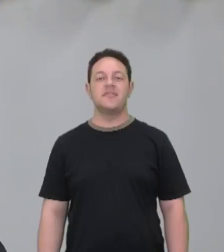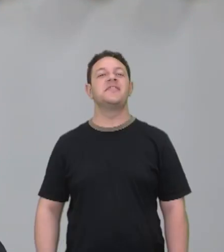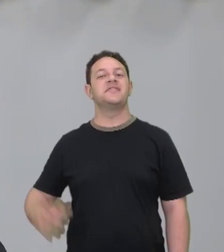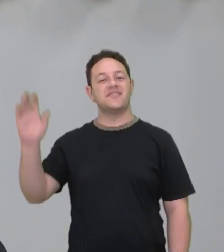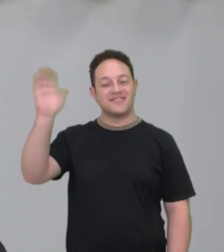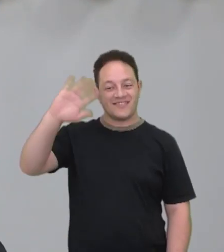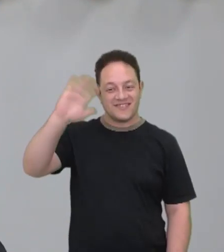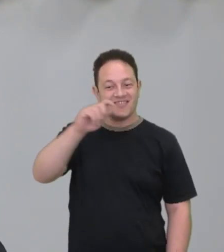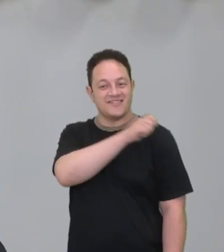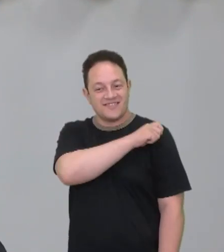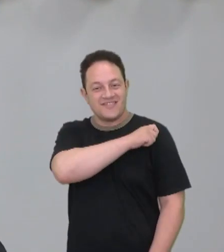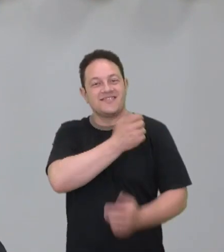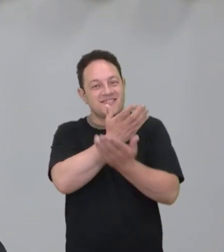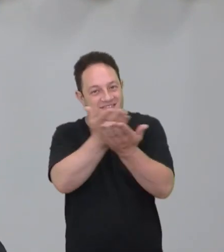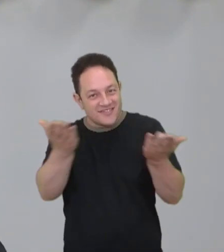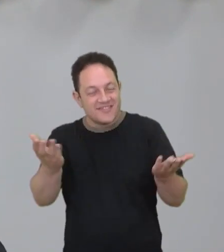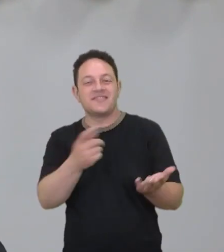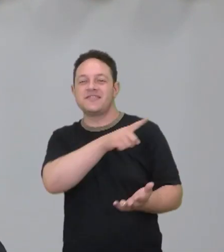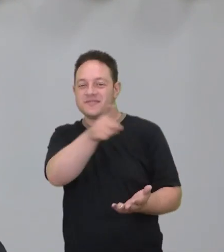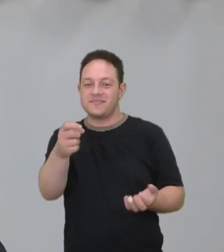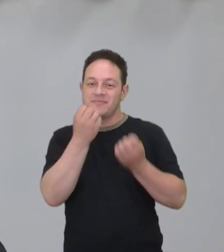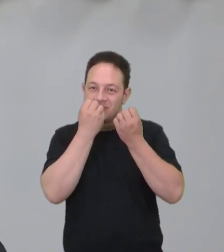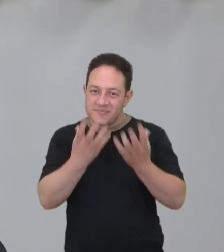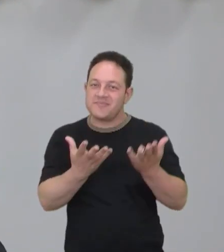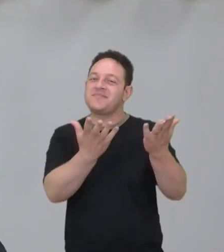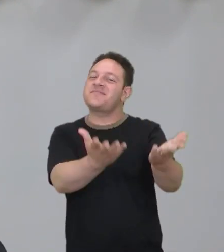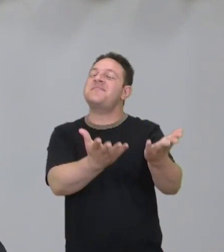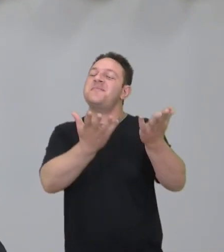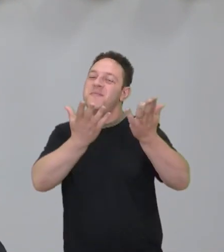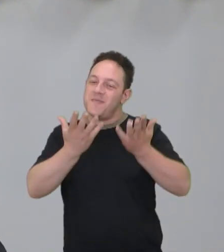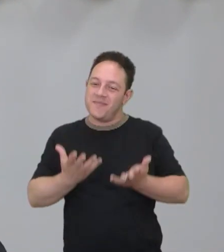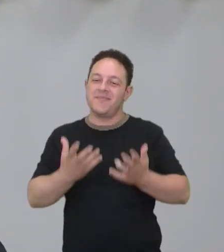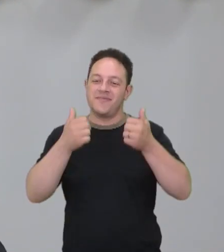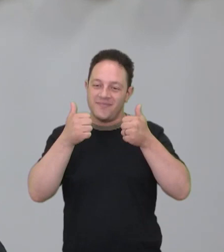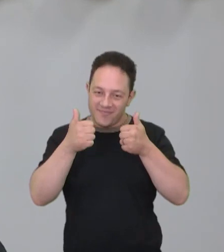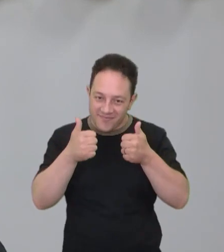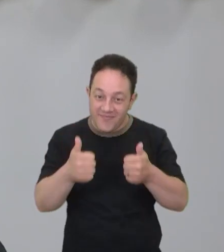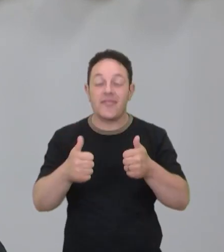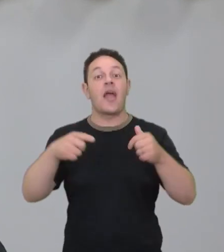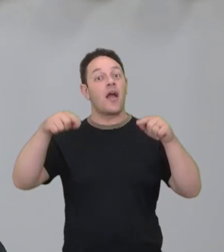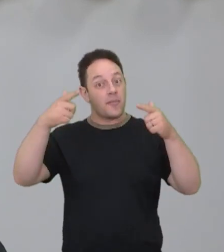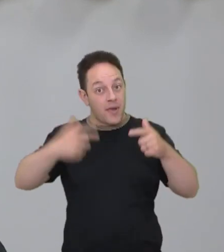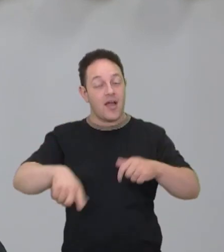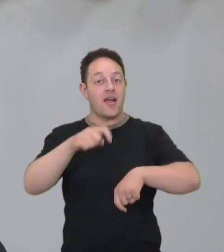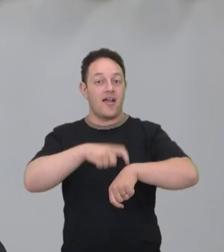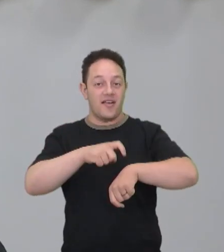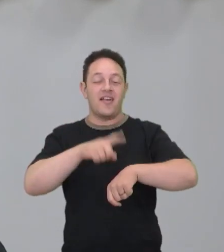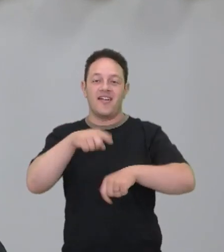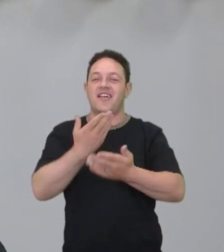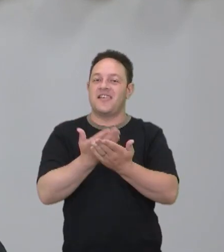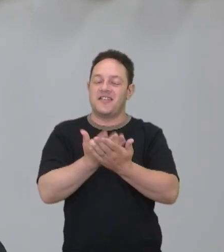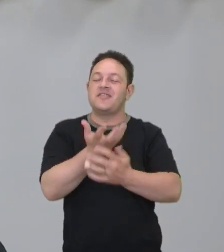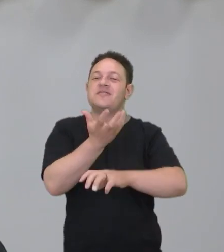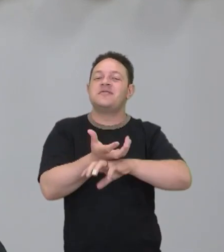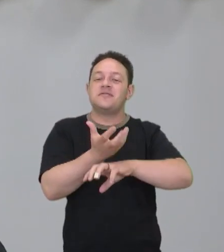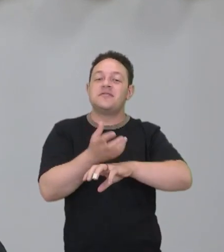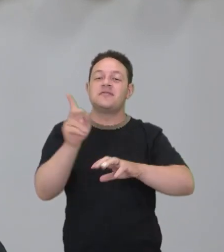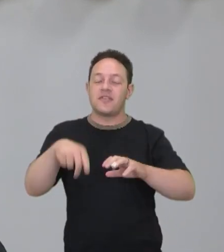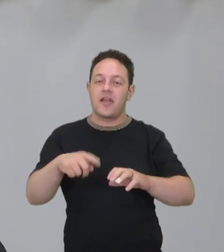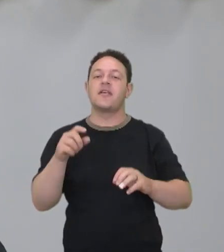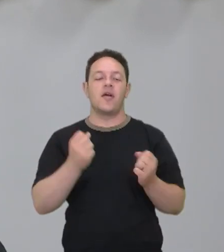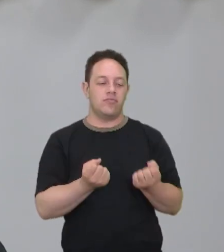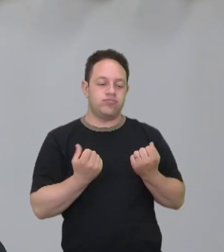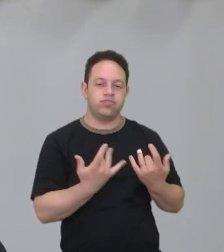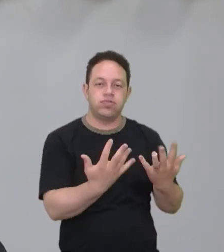Olá, alunos! Olá, estudantes! Sejam todos muito bem-vindos a mais uma aula do nosso componente Fauna